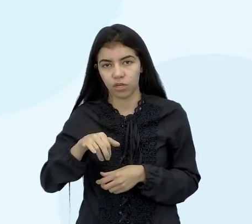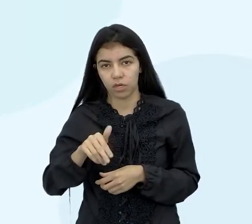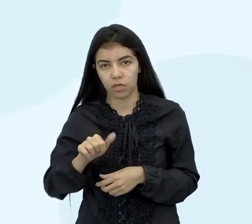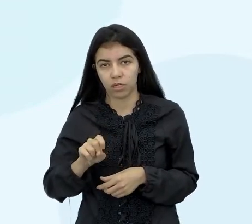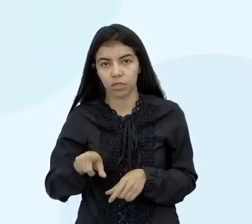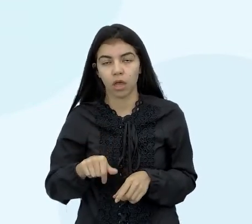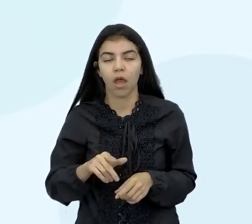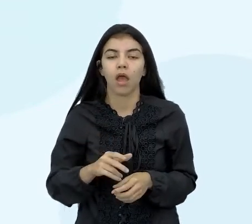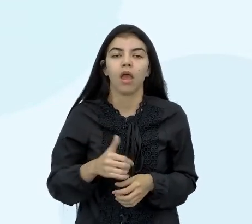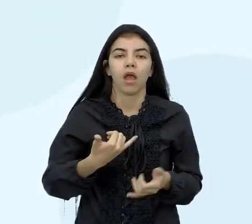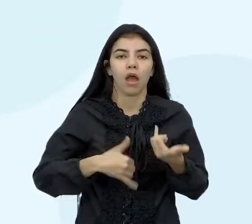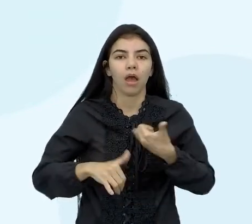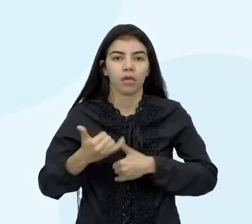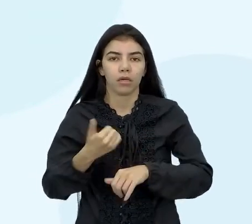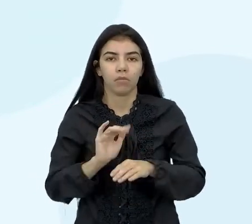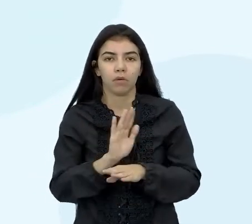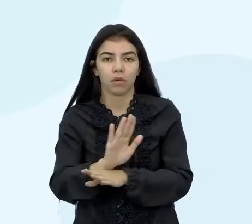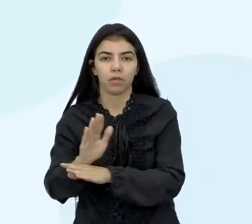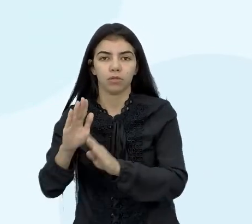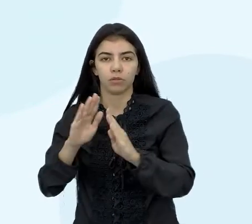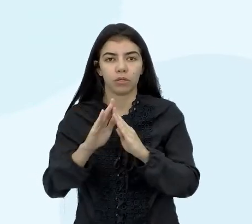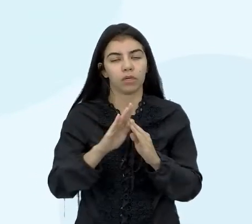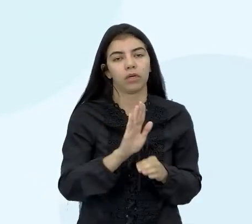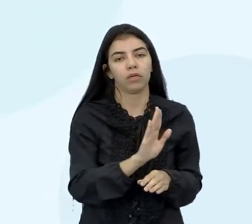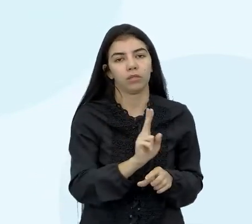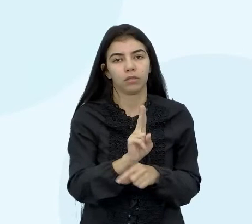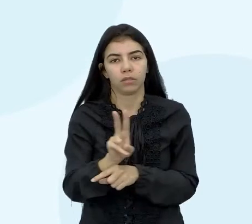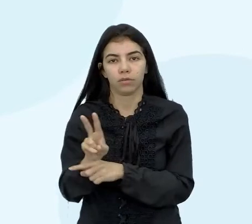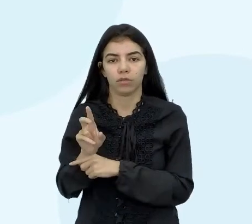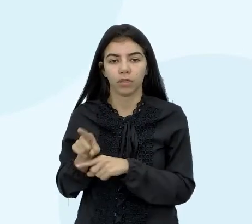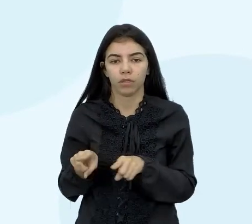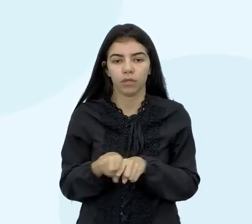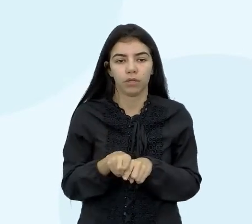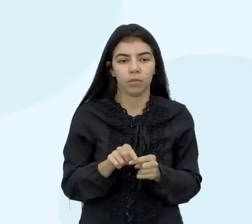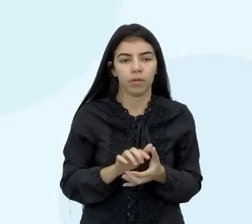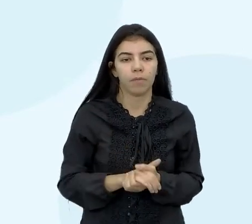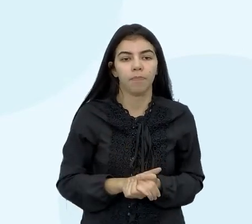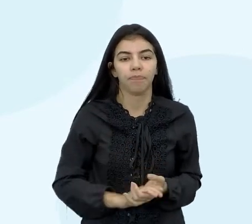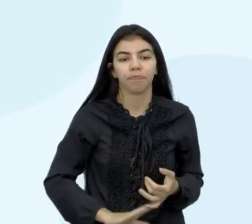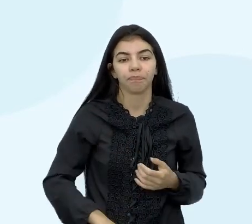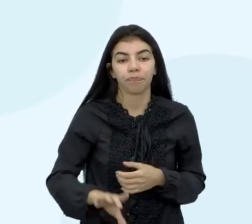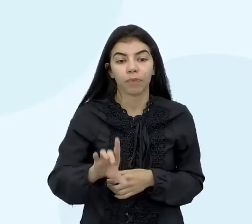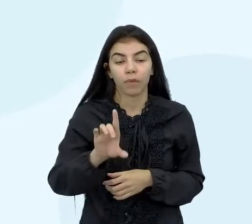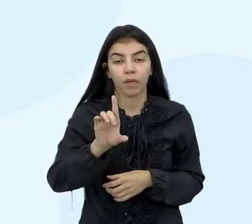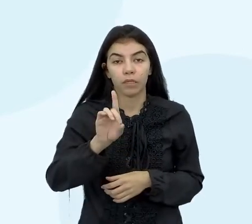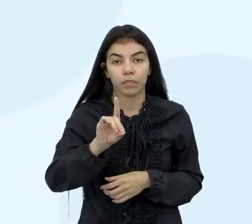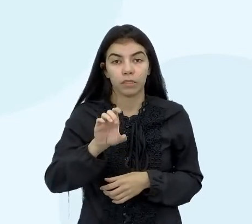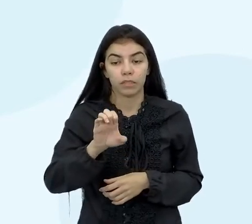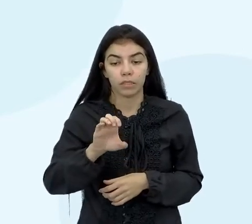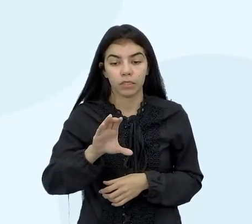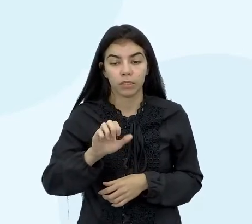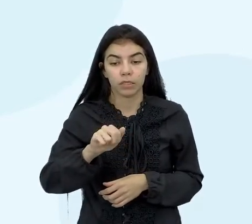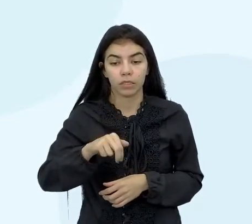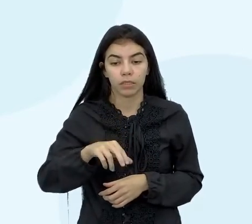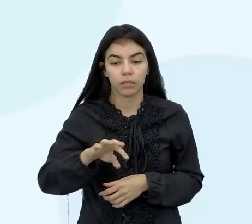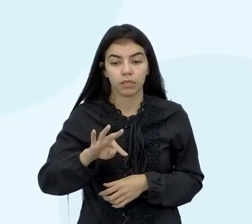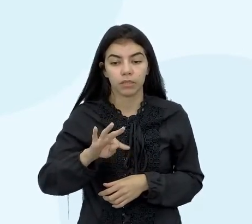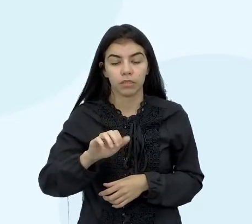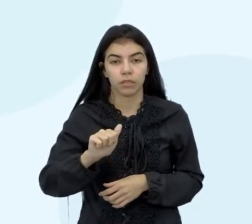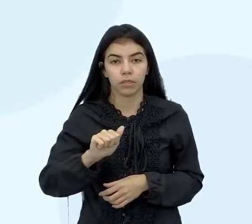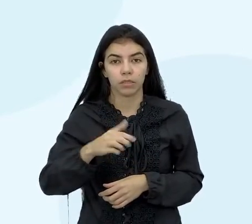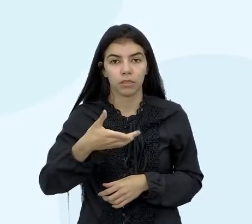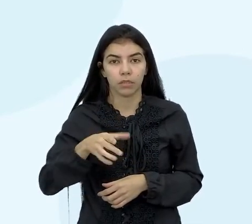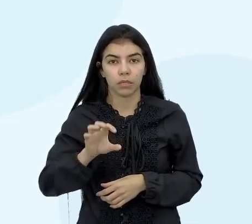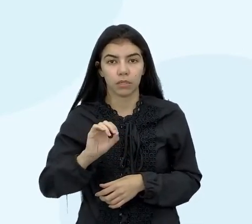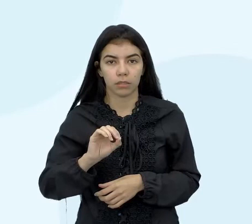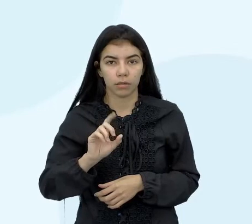tá vendo que importante? Bom, a gente tem aí a decantação, usando um funil de decantação, ou também chamado